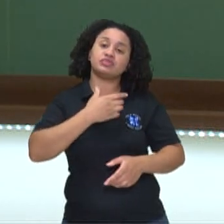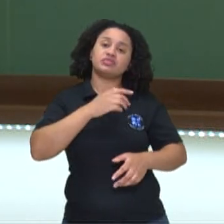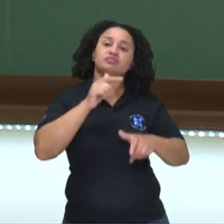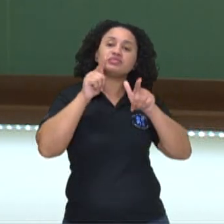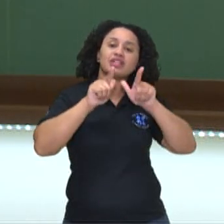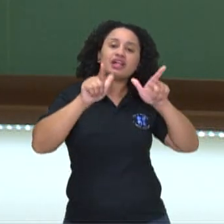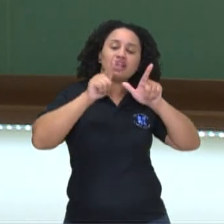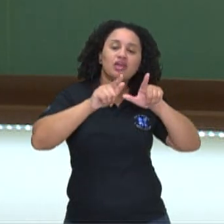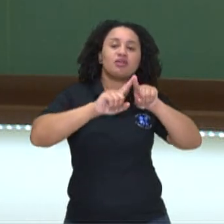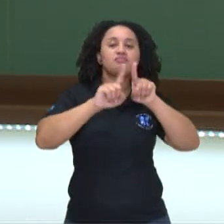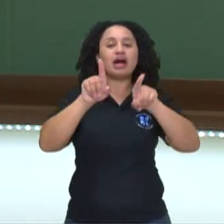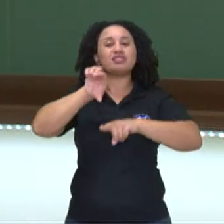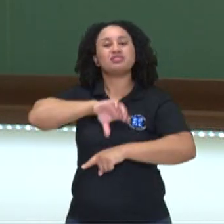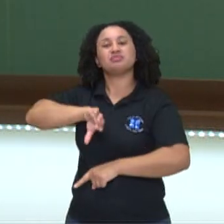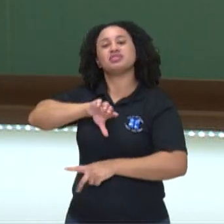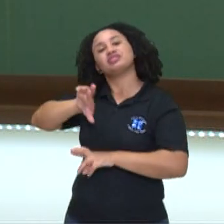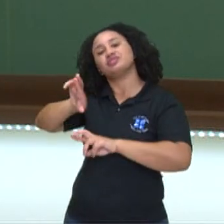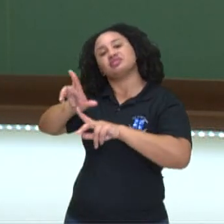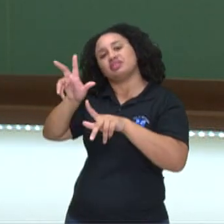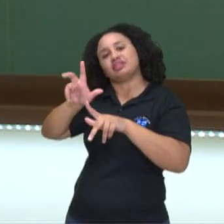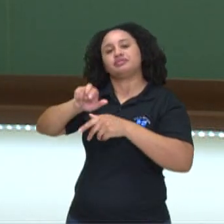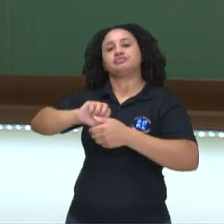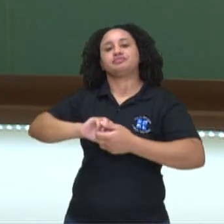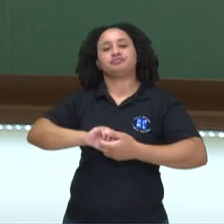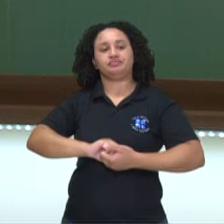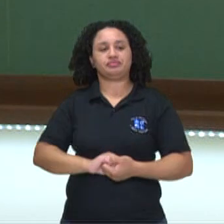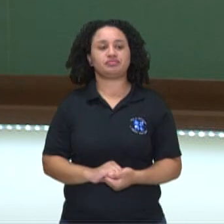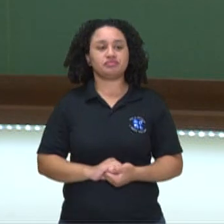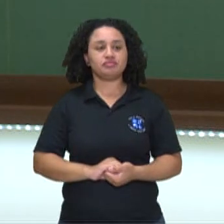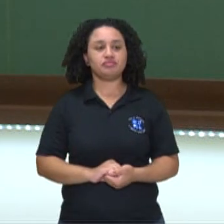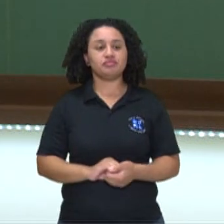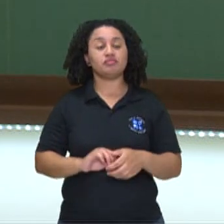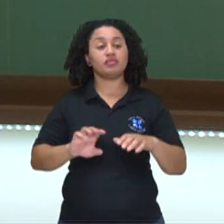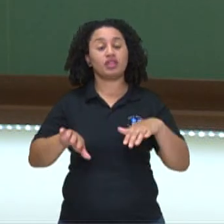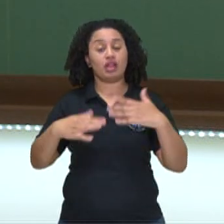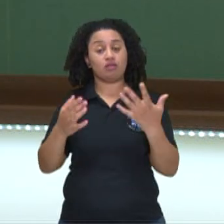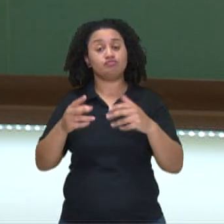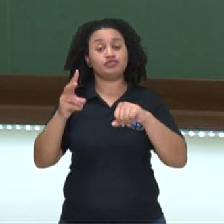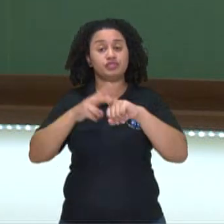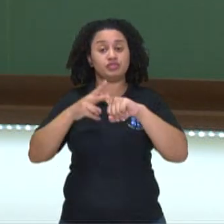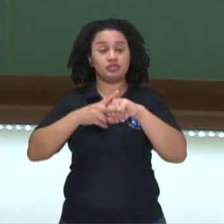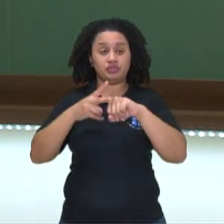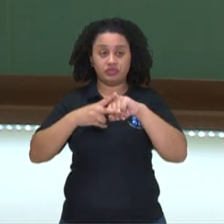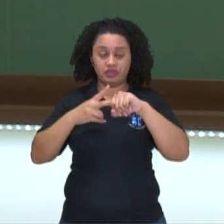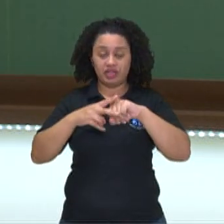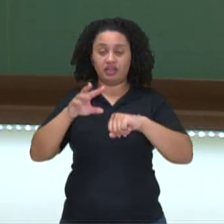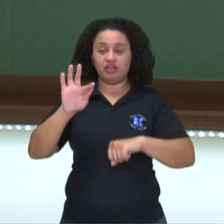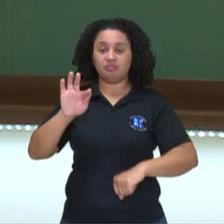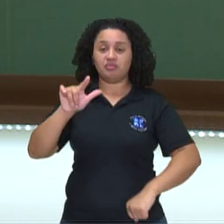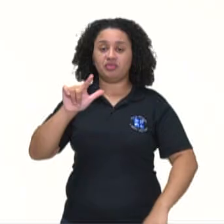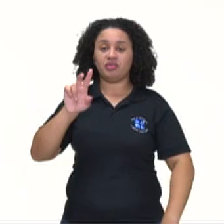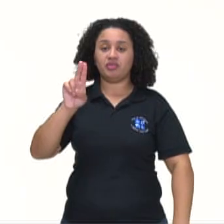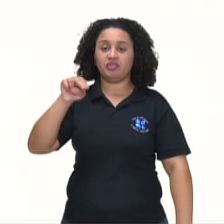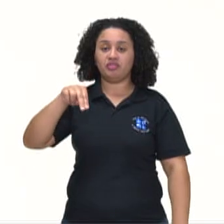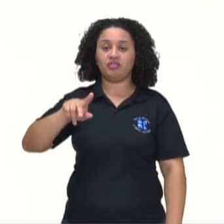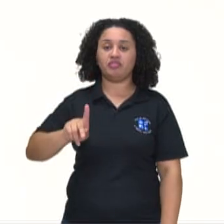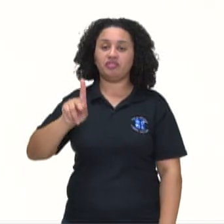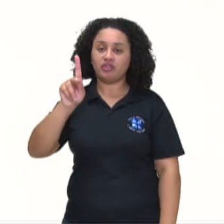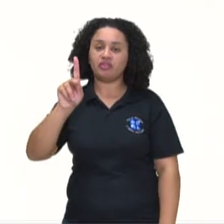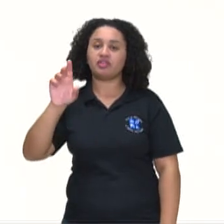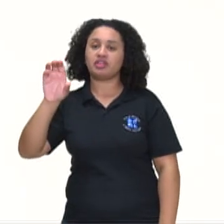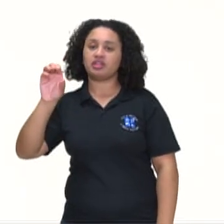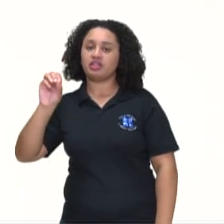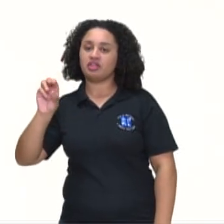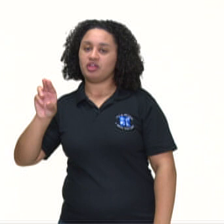acaba ficando um pouquinho diferente. No caso, o verbo frasal, flunking out, que aparece no